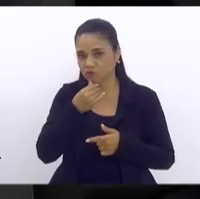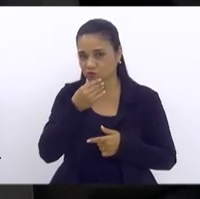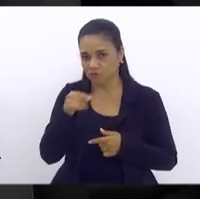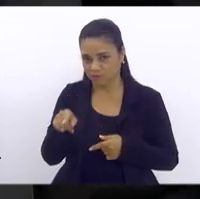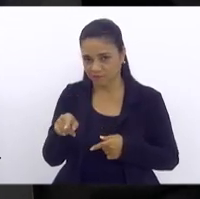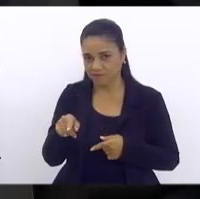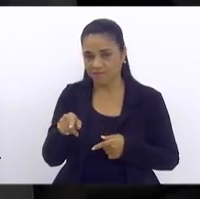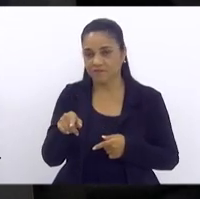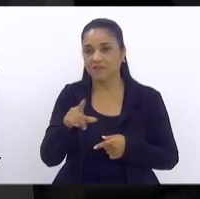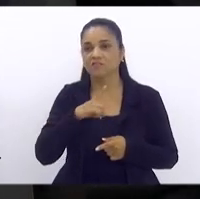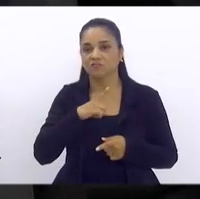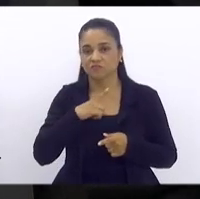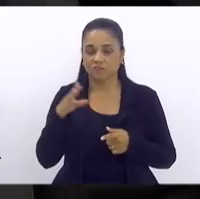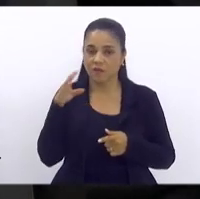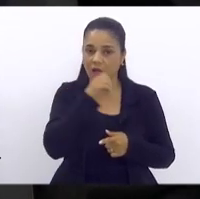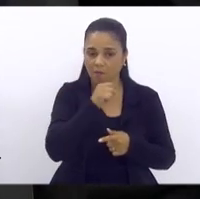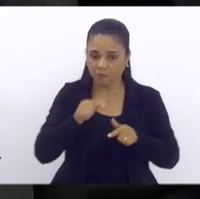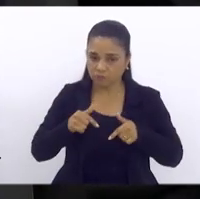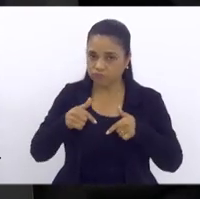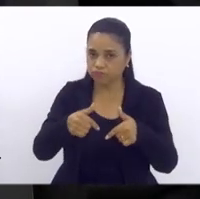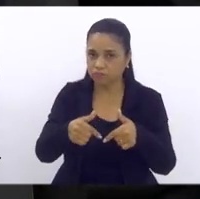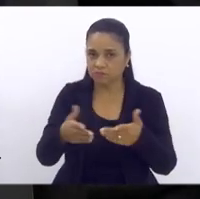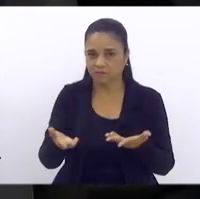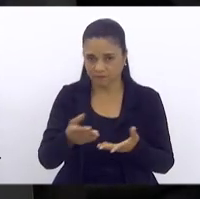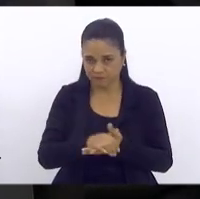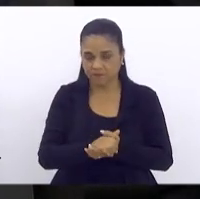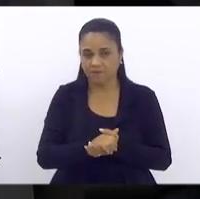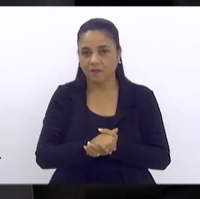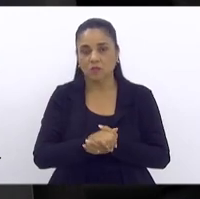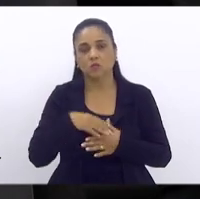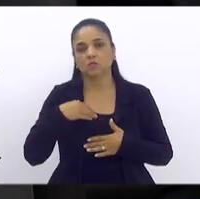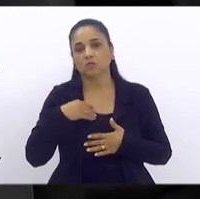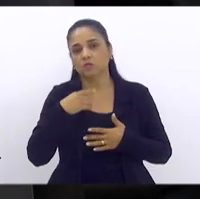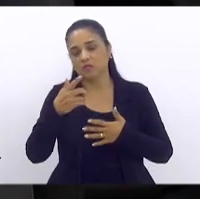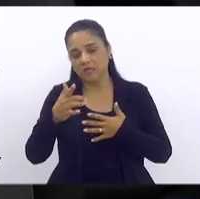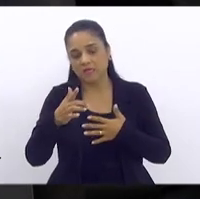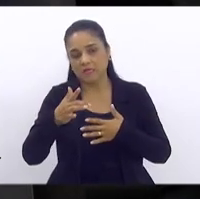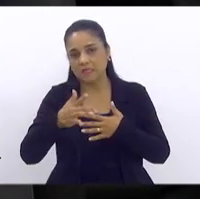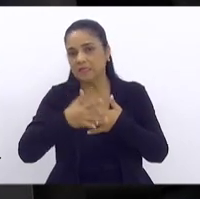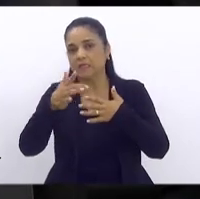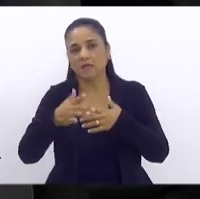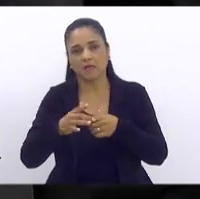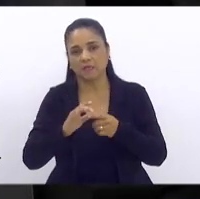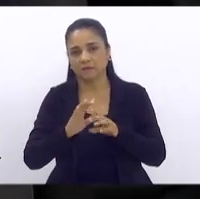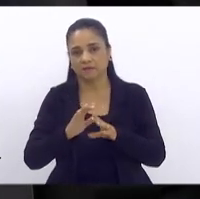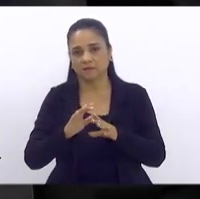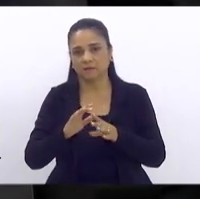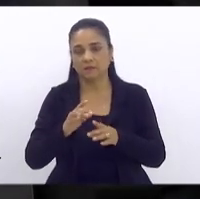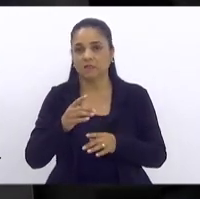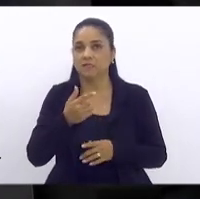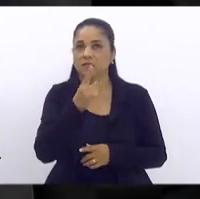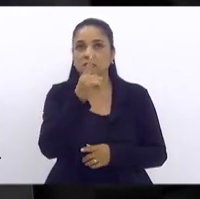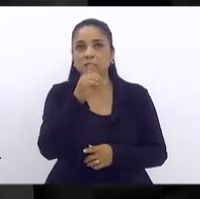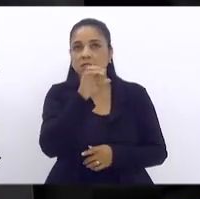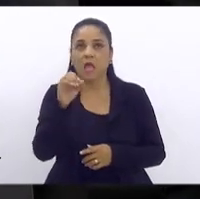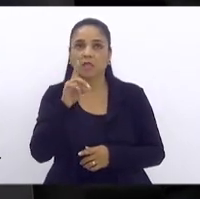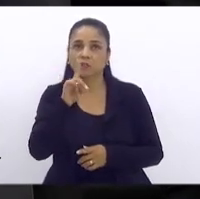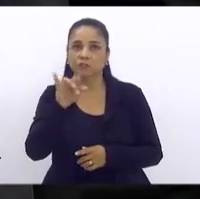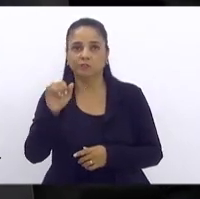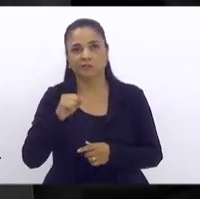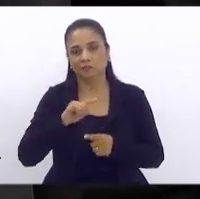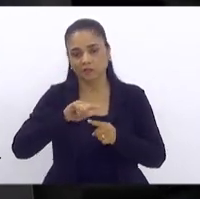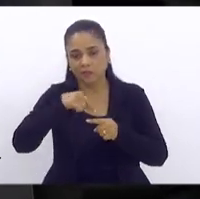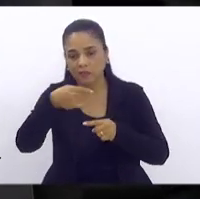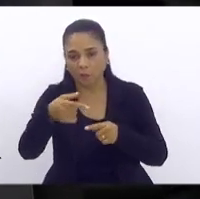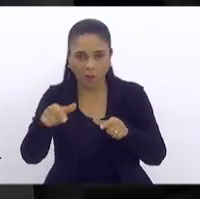forma sendo mais ágil, né? Não basta, por exemplo, você clicar no botão, pedir e depois de 100 dias receber, né, uma certidão